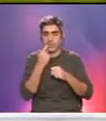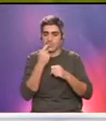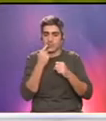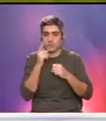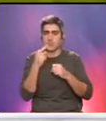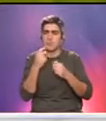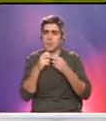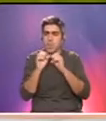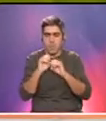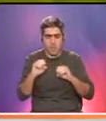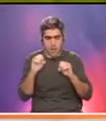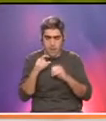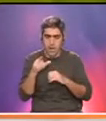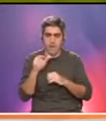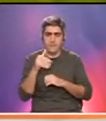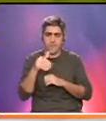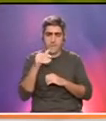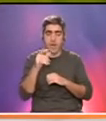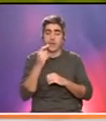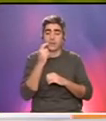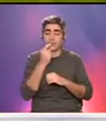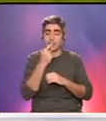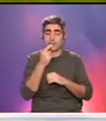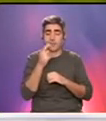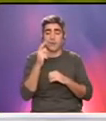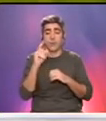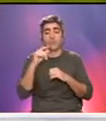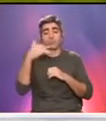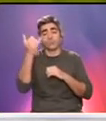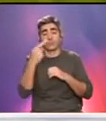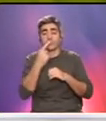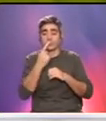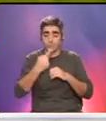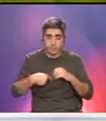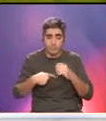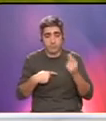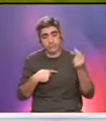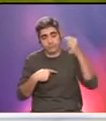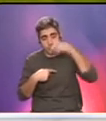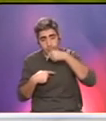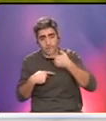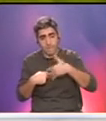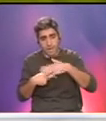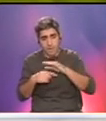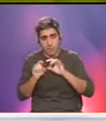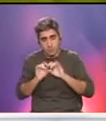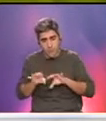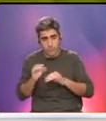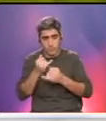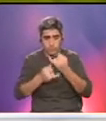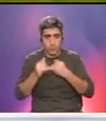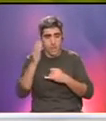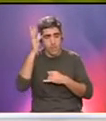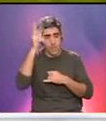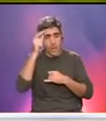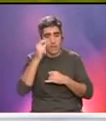problema algum, que os dentes definitivos, que entretanto expulsavam os outros. O